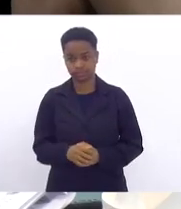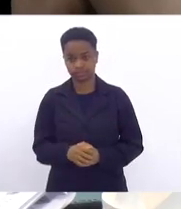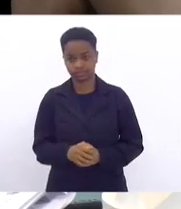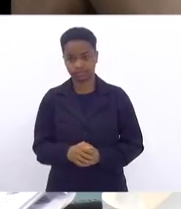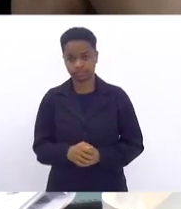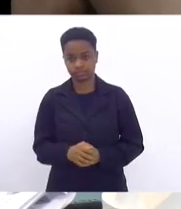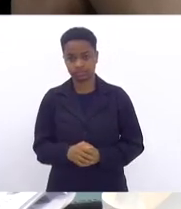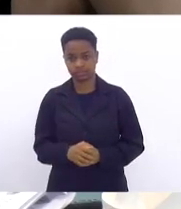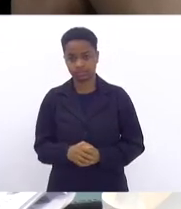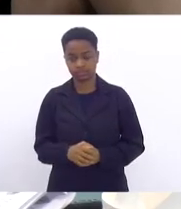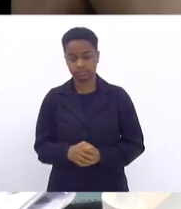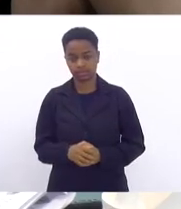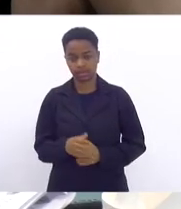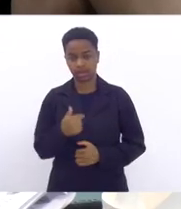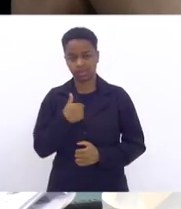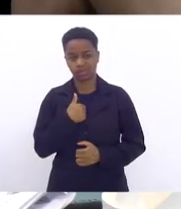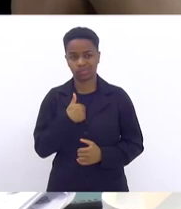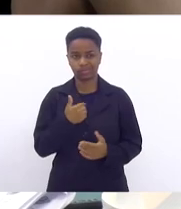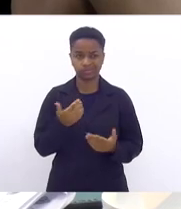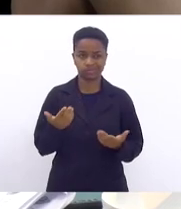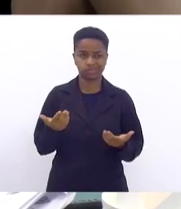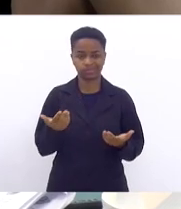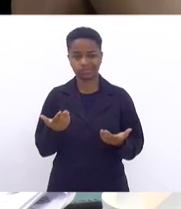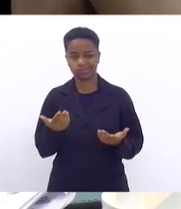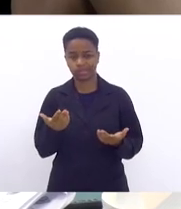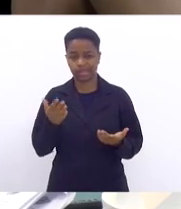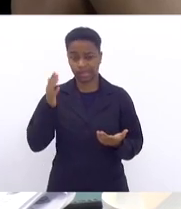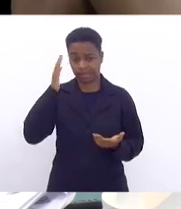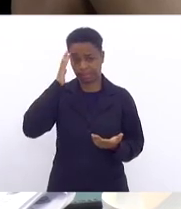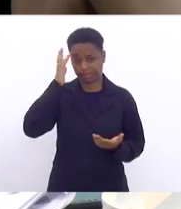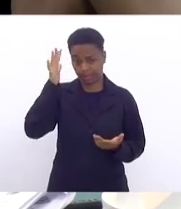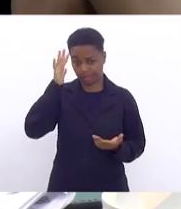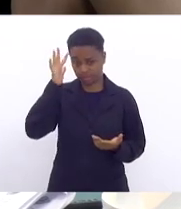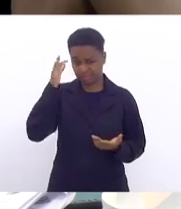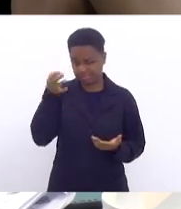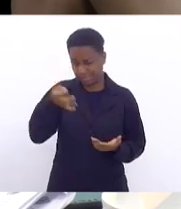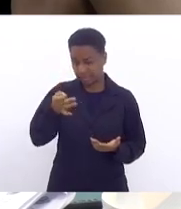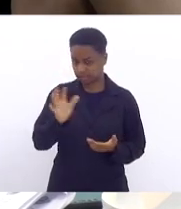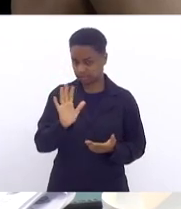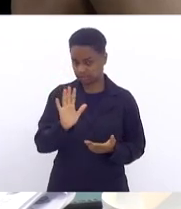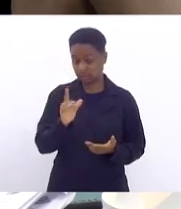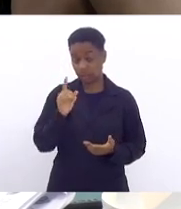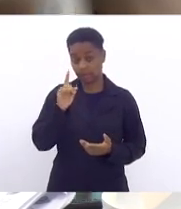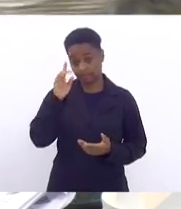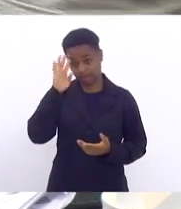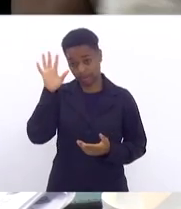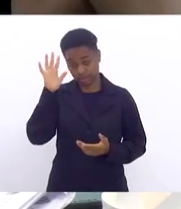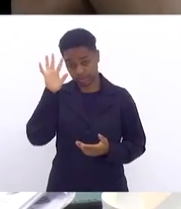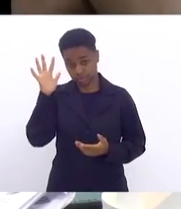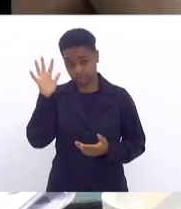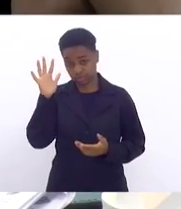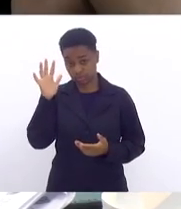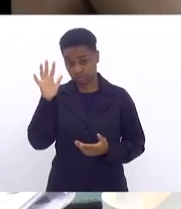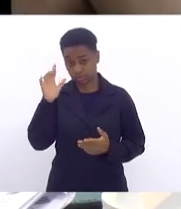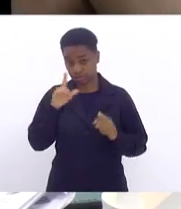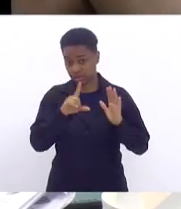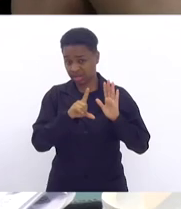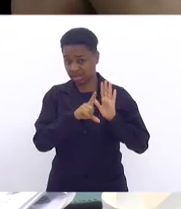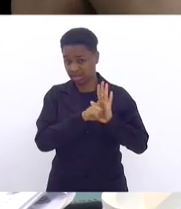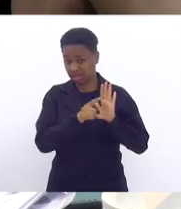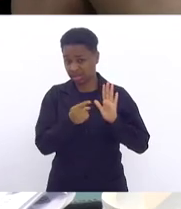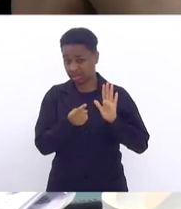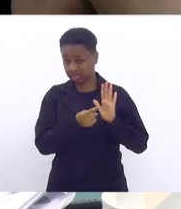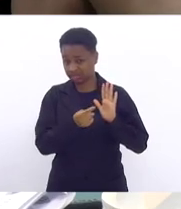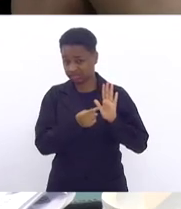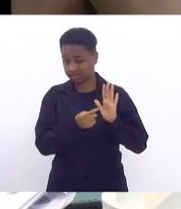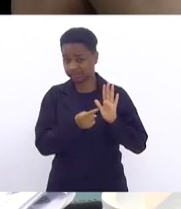eu tenho a impressão, não uma convicção, De tão antigo, que né? Essa, esse tipo de